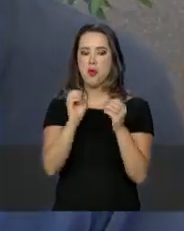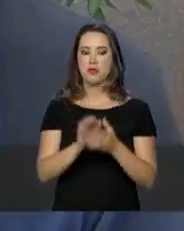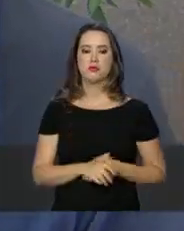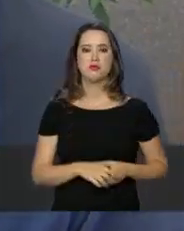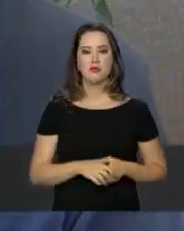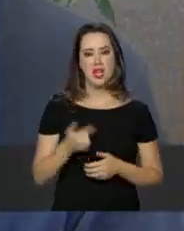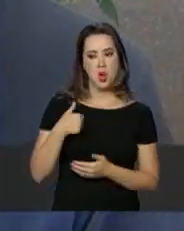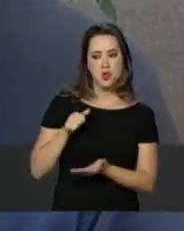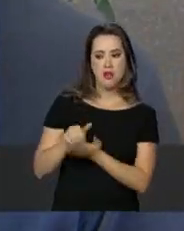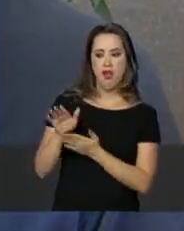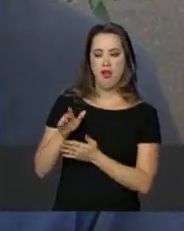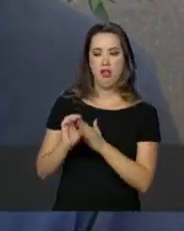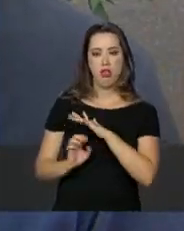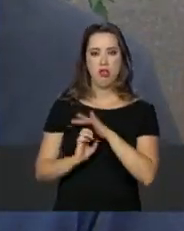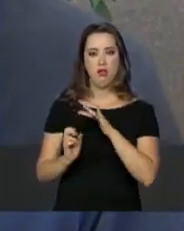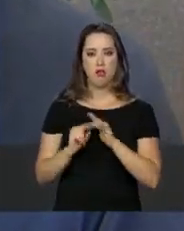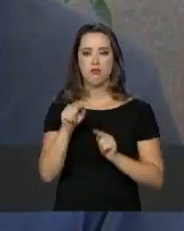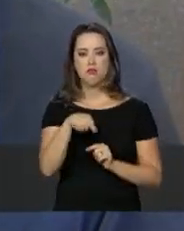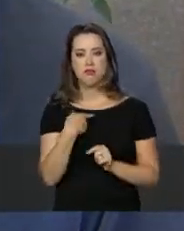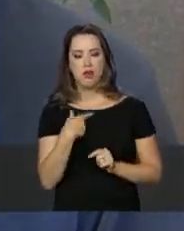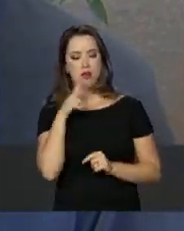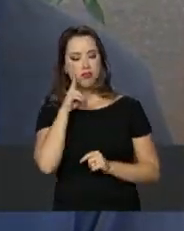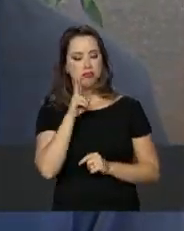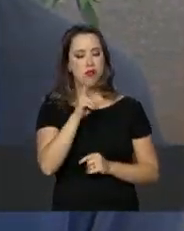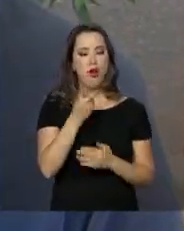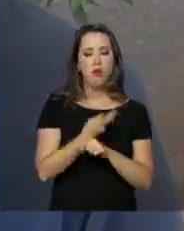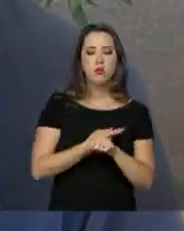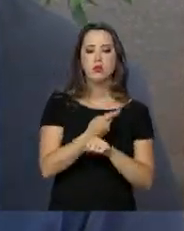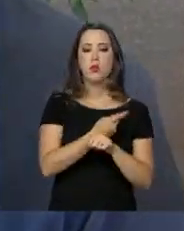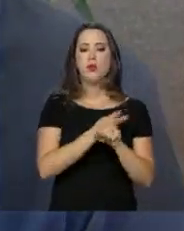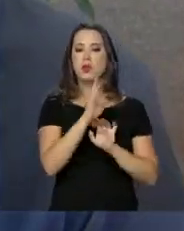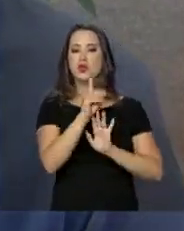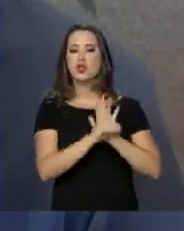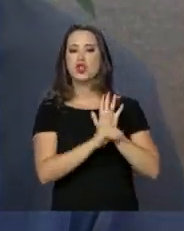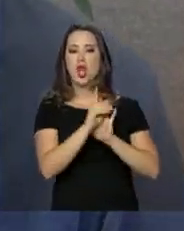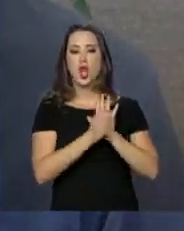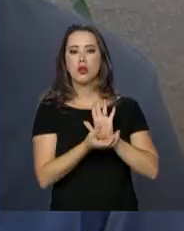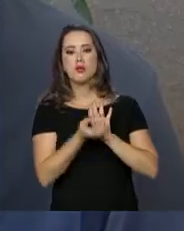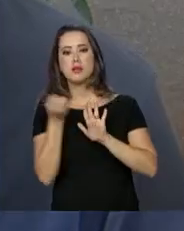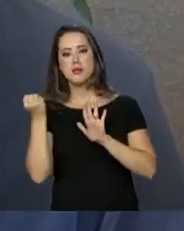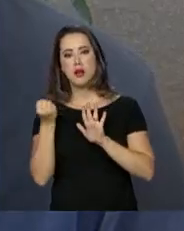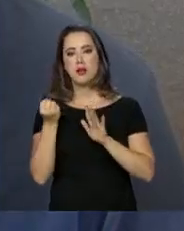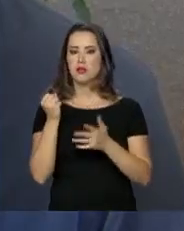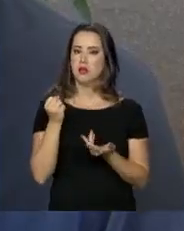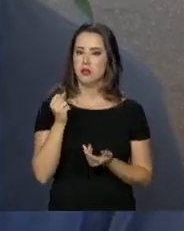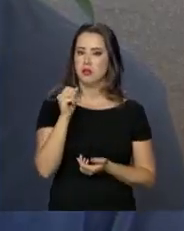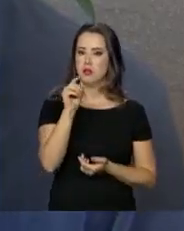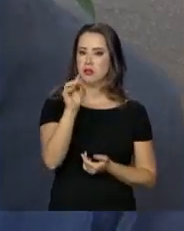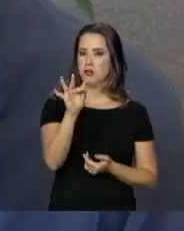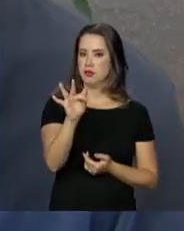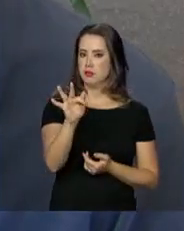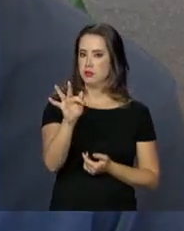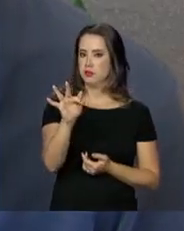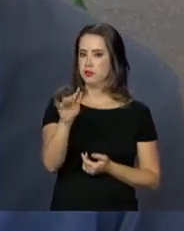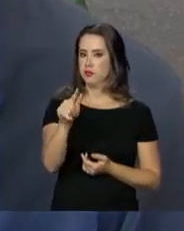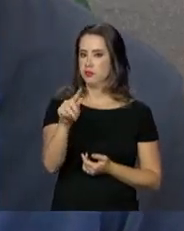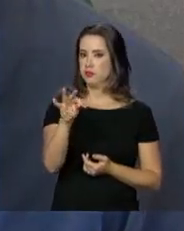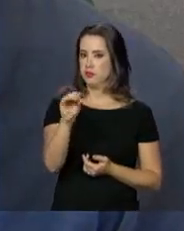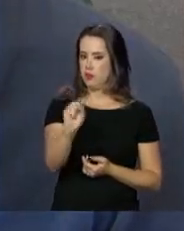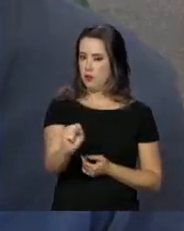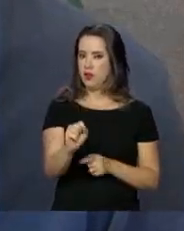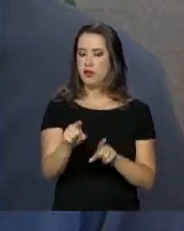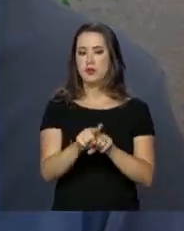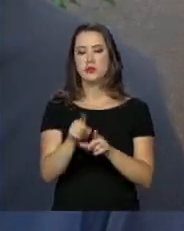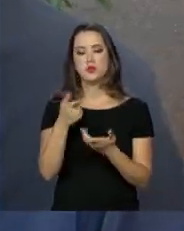nessa empresa que eu fui reaver os meus os recursos referentes ao a rescisão de contrato